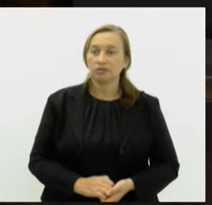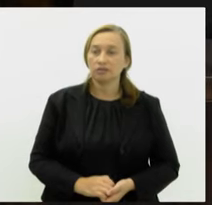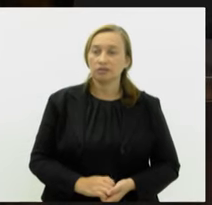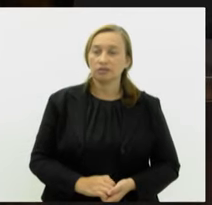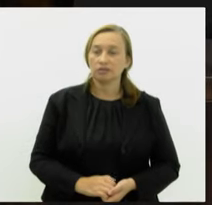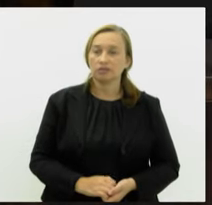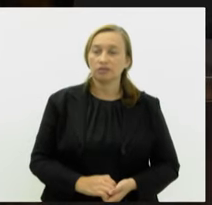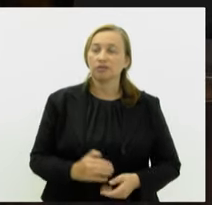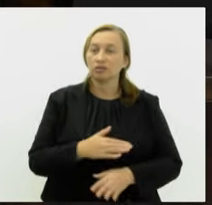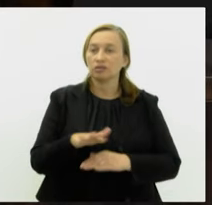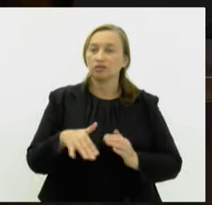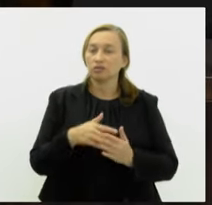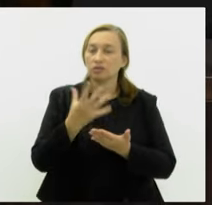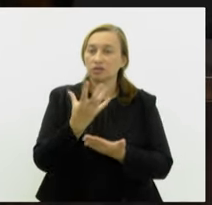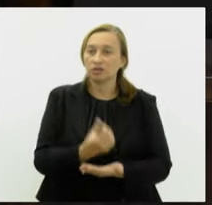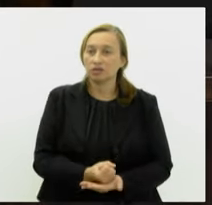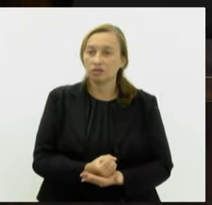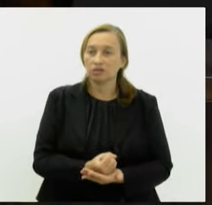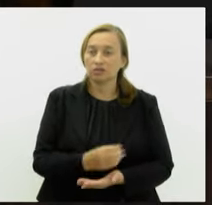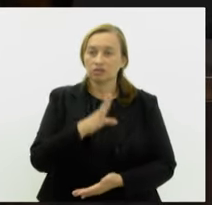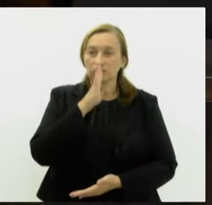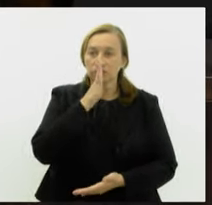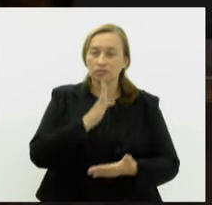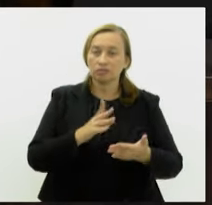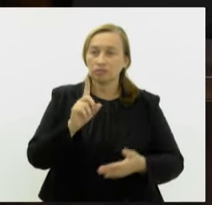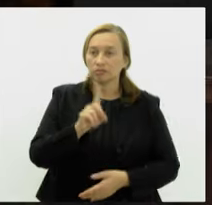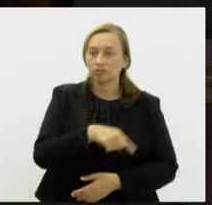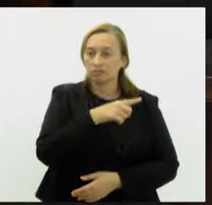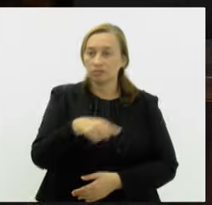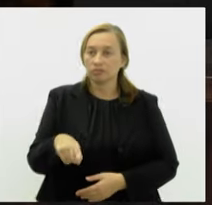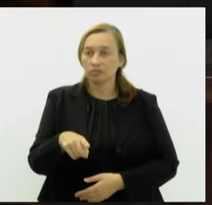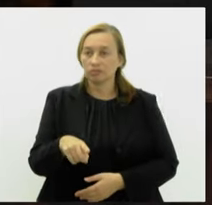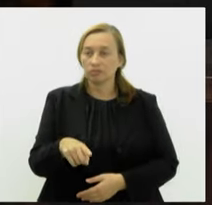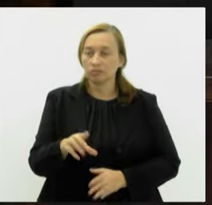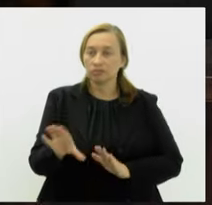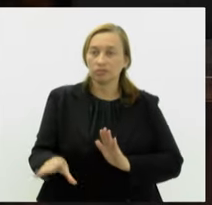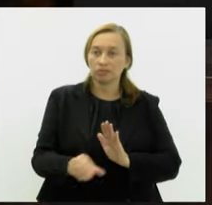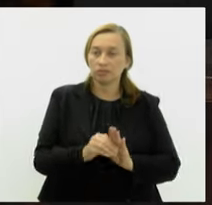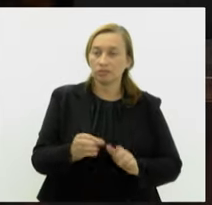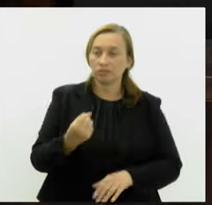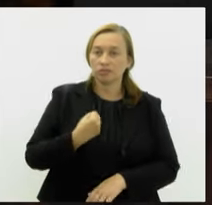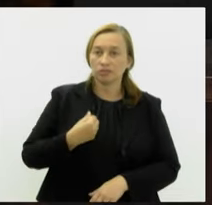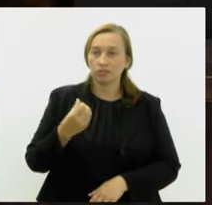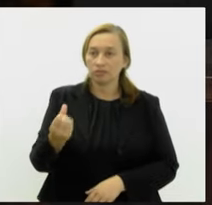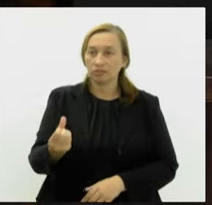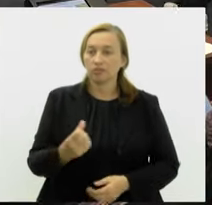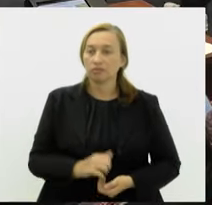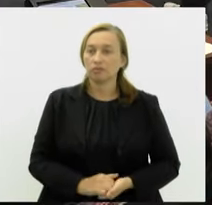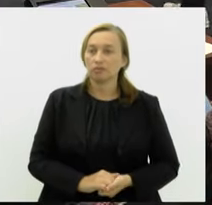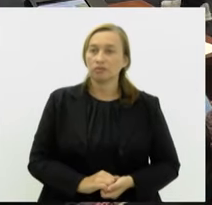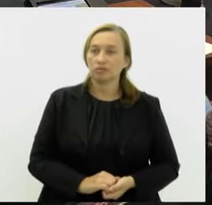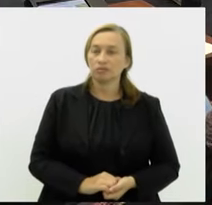Os senhores que aprovam, rejeitada a emenda supressiva número 6.